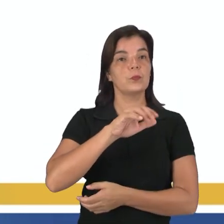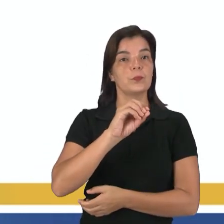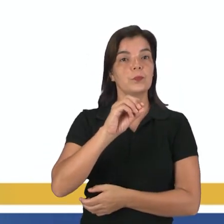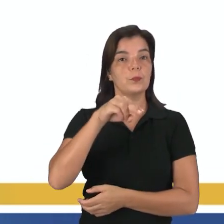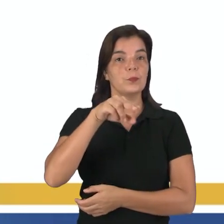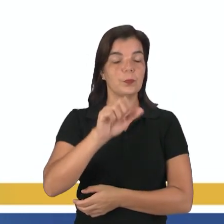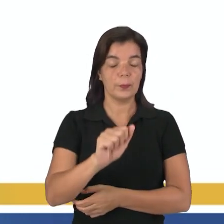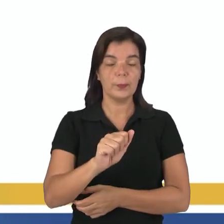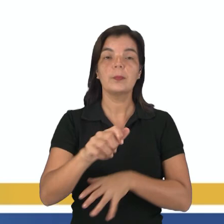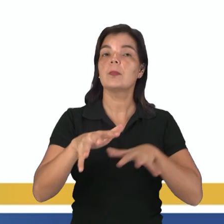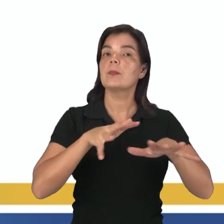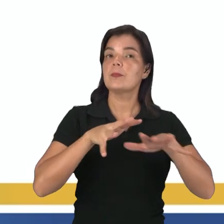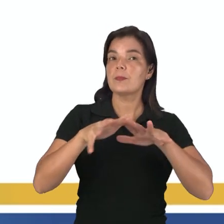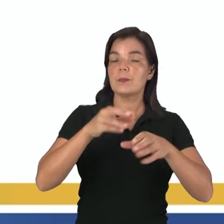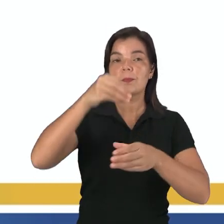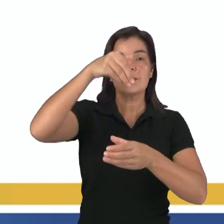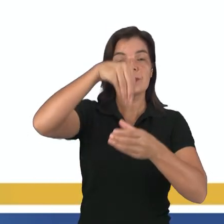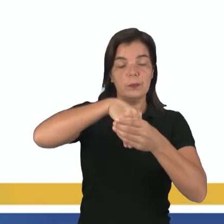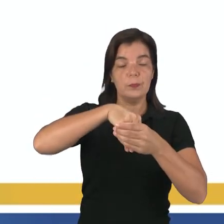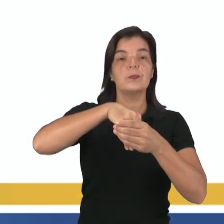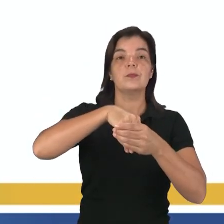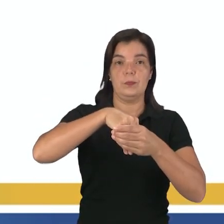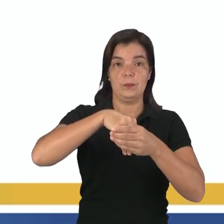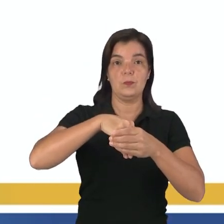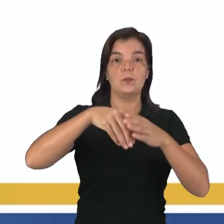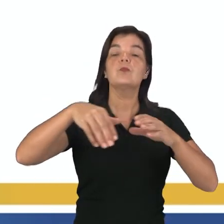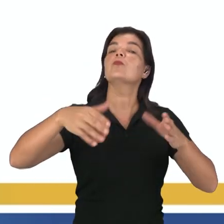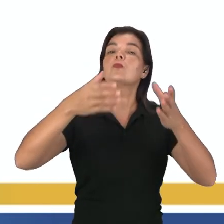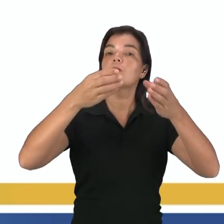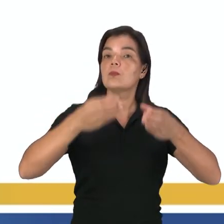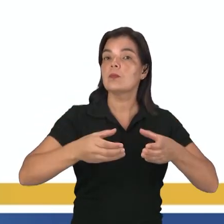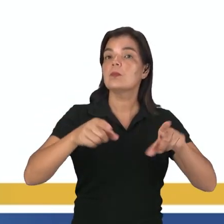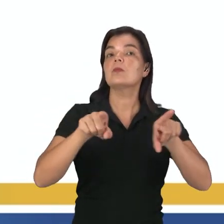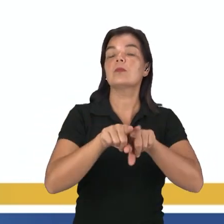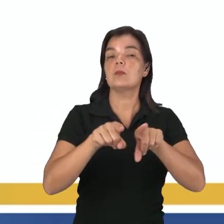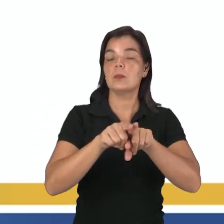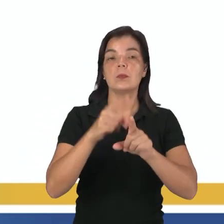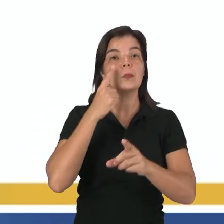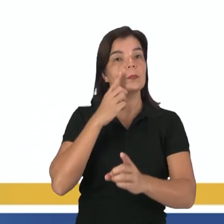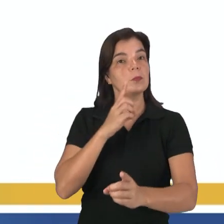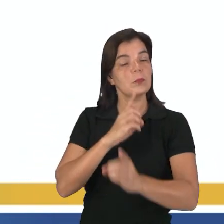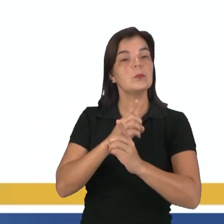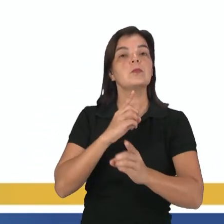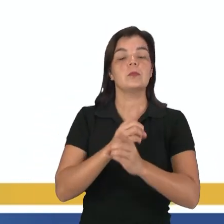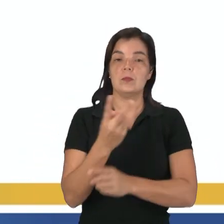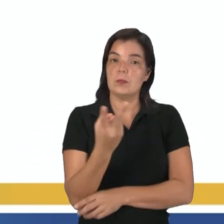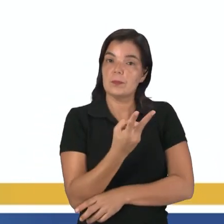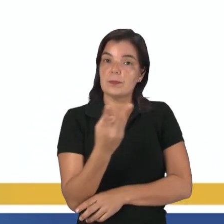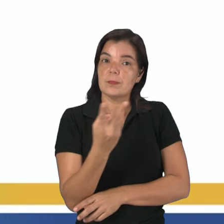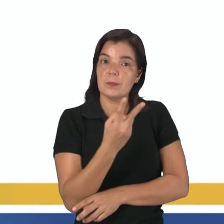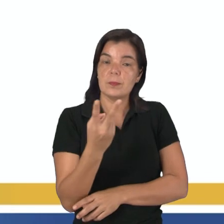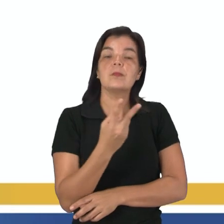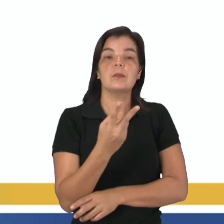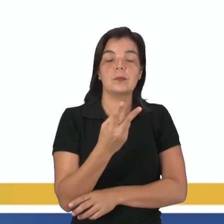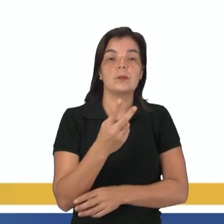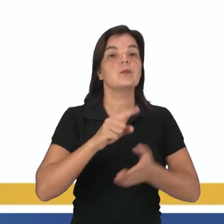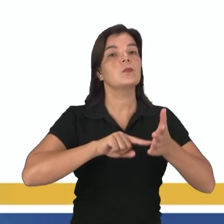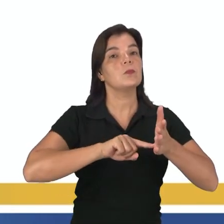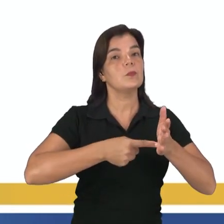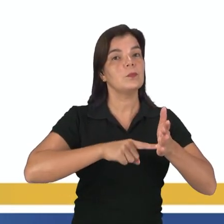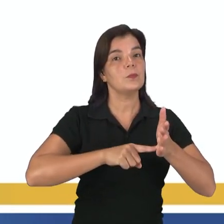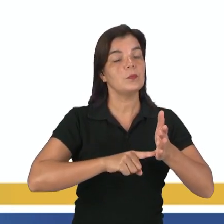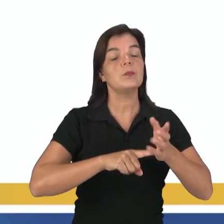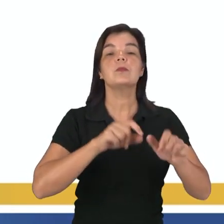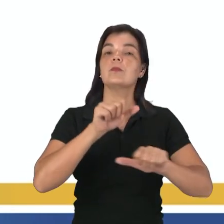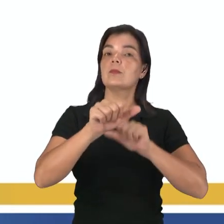que Joana se movimentou aí dentro né do seu bairro mas podemos identificar os pares ordenados desses